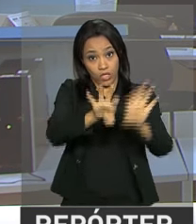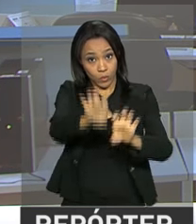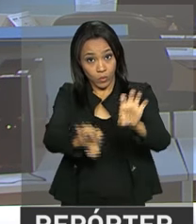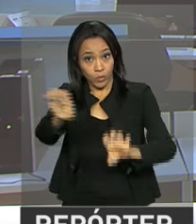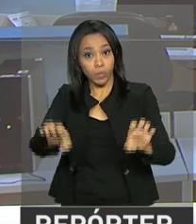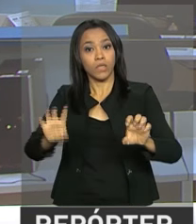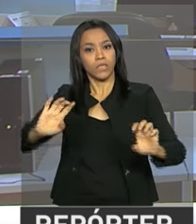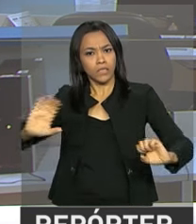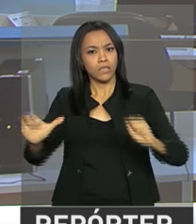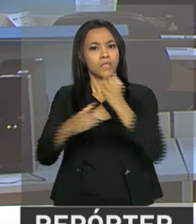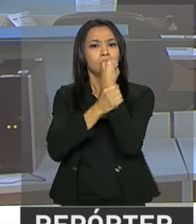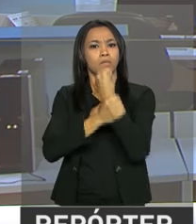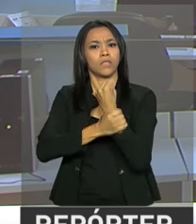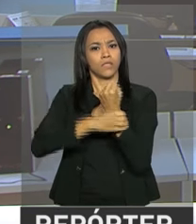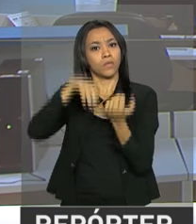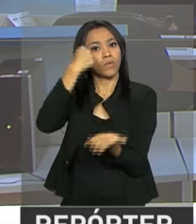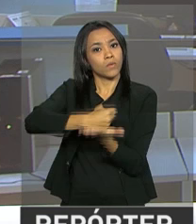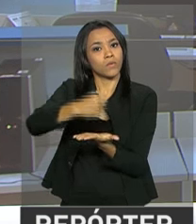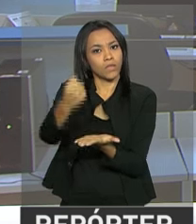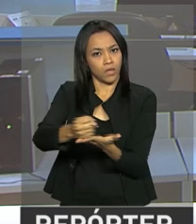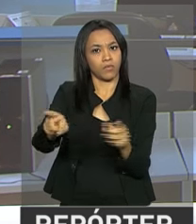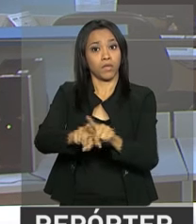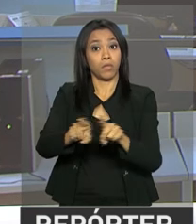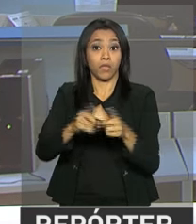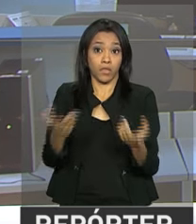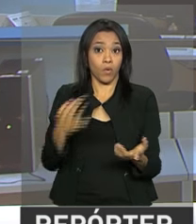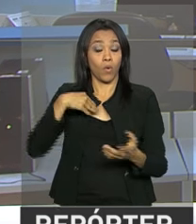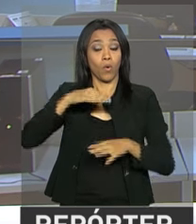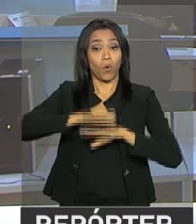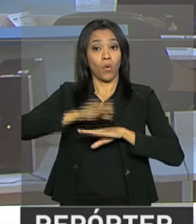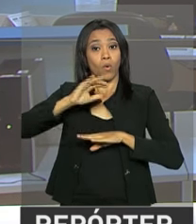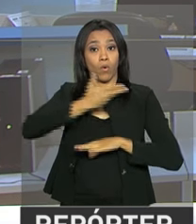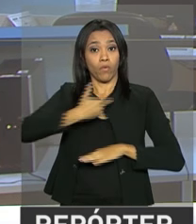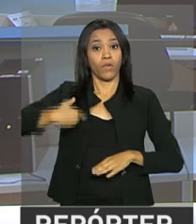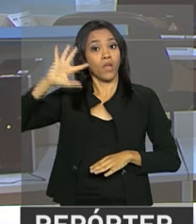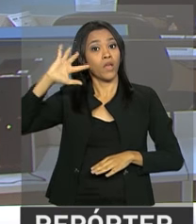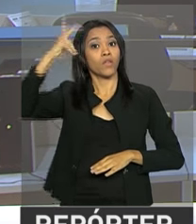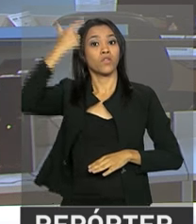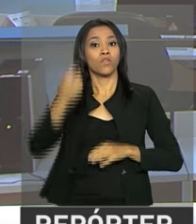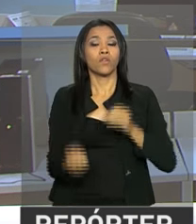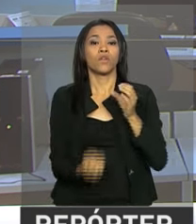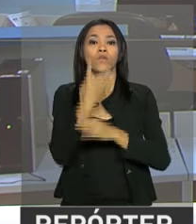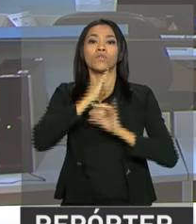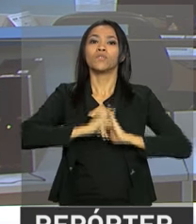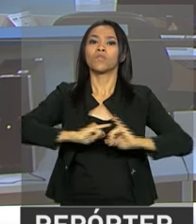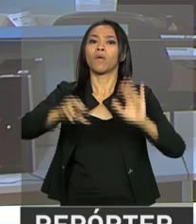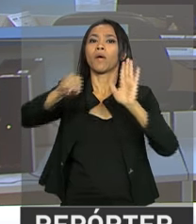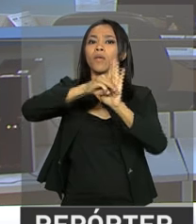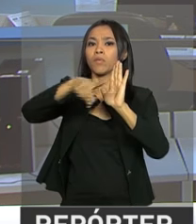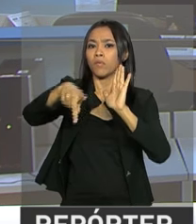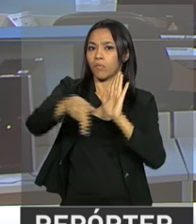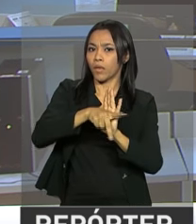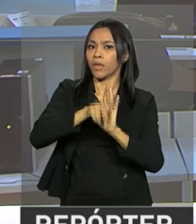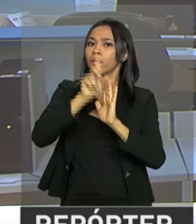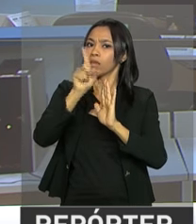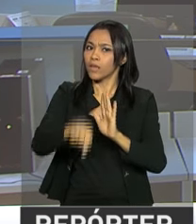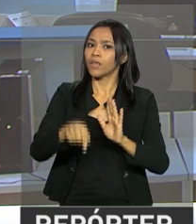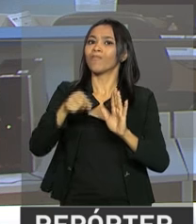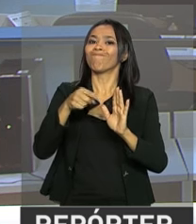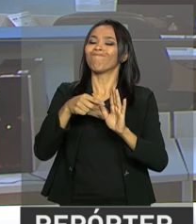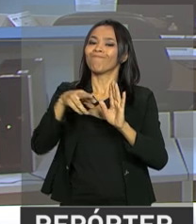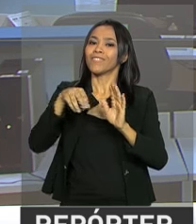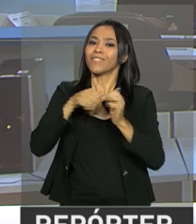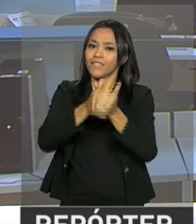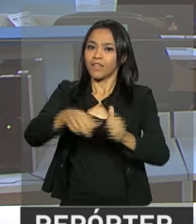segurança jurídica aos investidores, o governo publicou medida provisória que regulamenta o PPI. A expectativa é